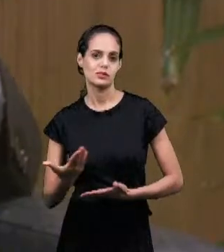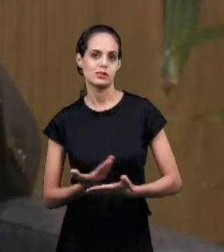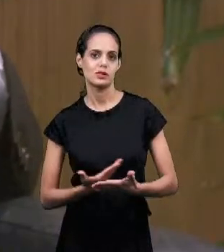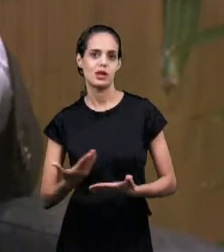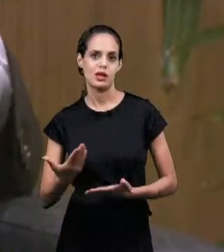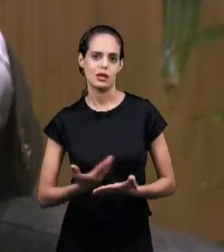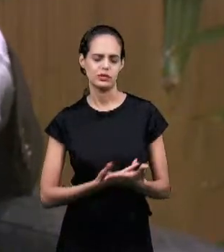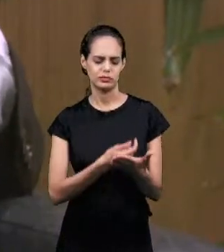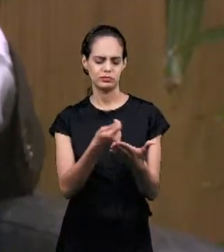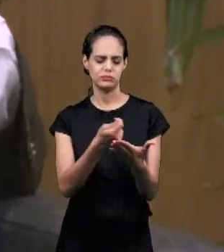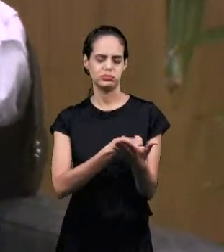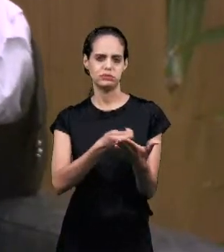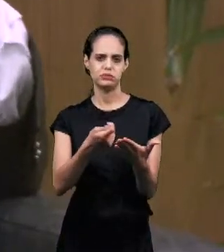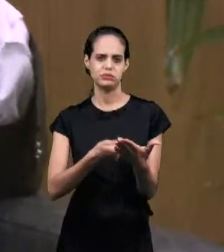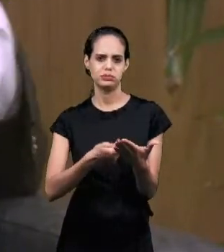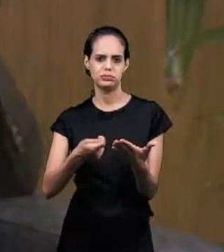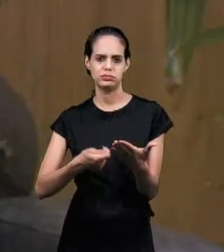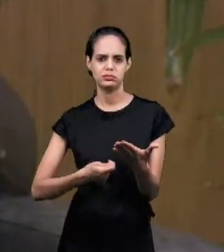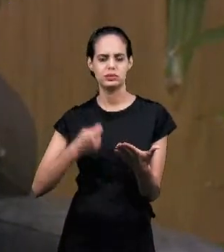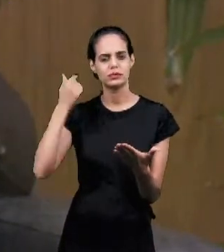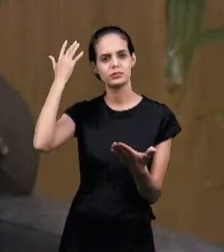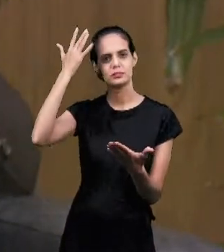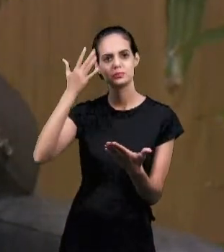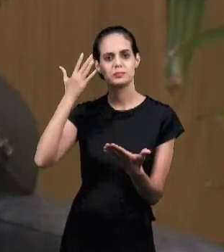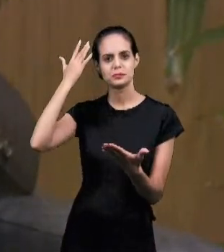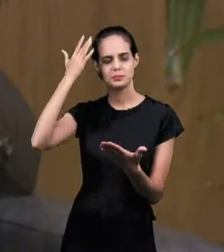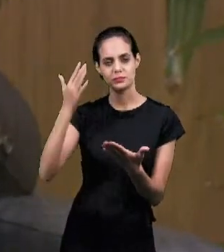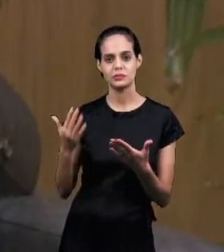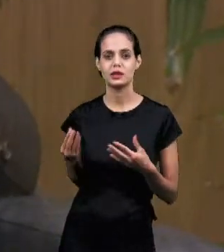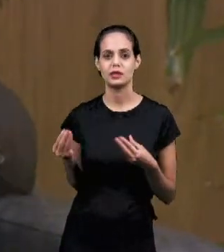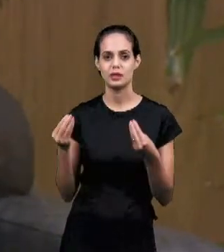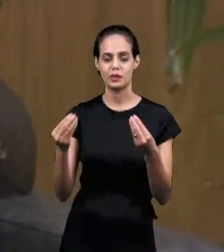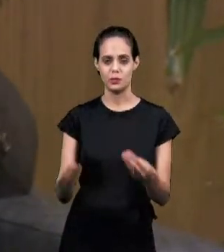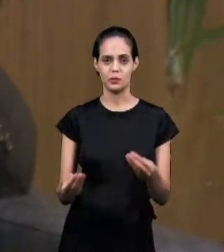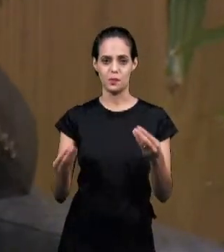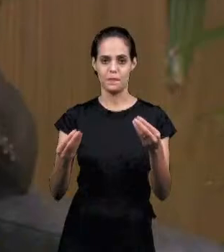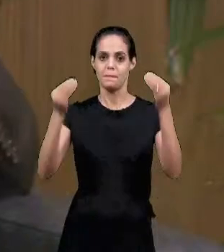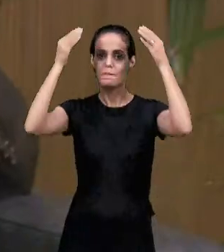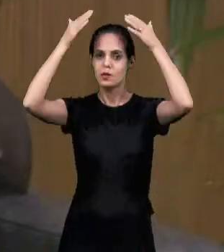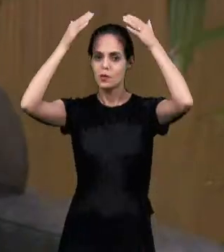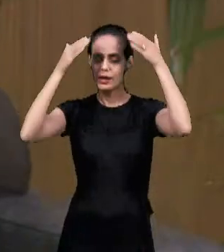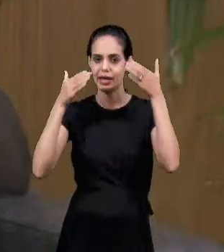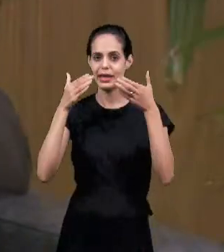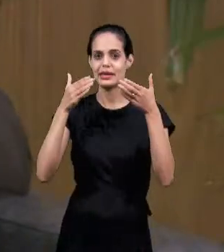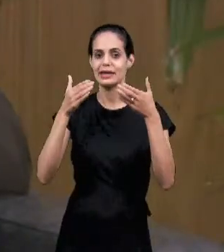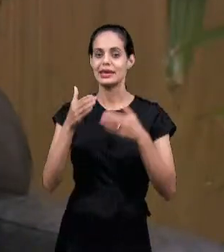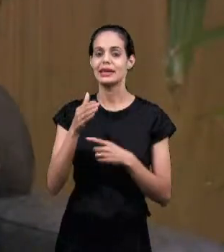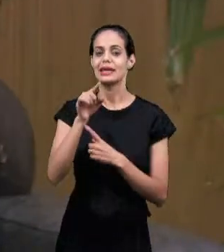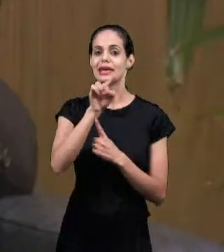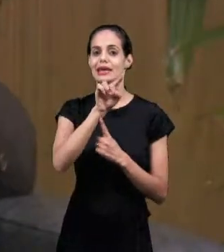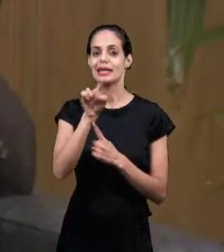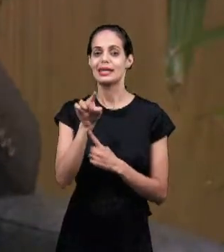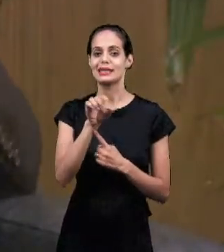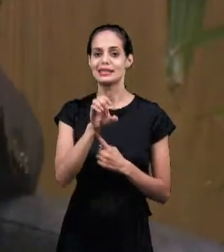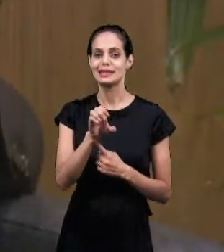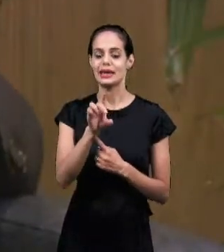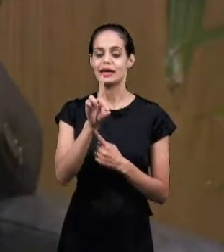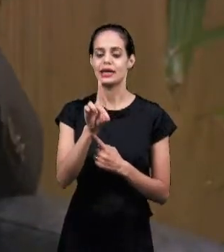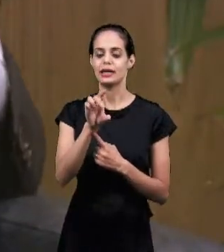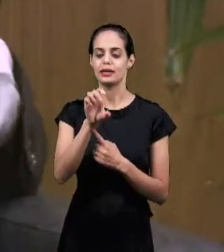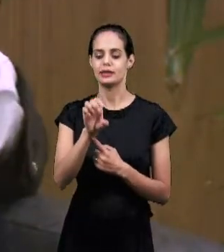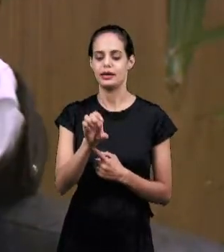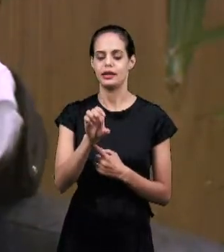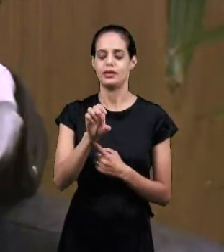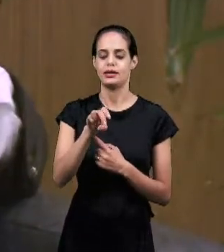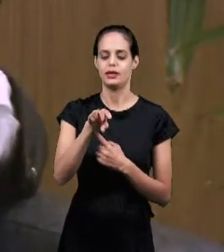escreveu uma mensagem lá, entregou para o rei Zedequias, que era o rei ímpio, né, rei de Judá, com todas as advertências do